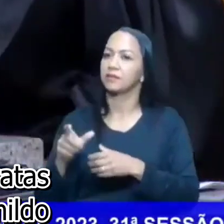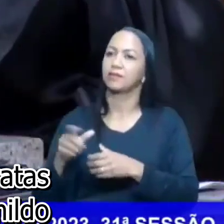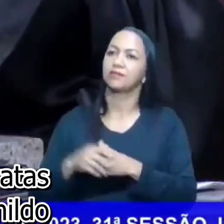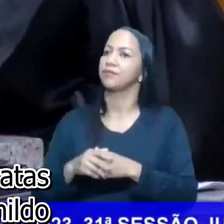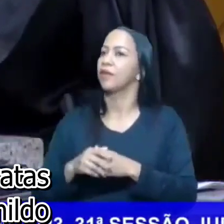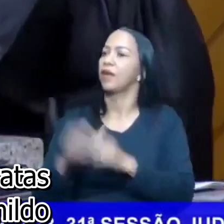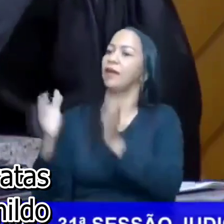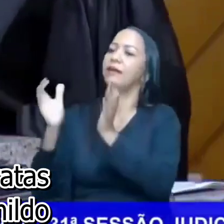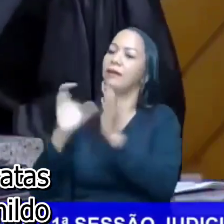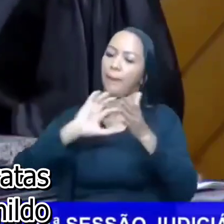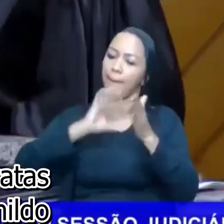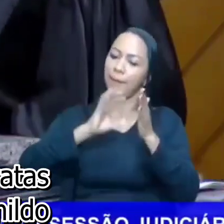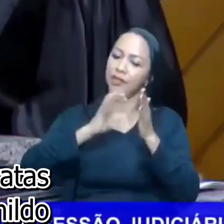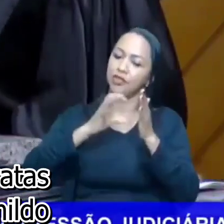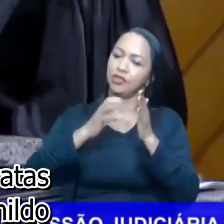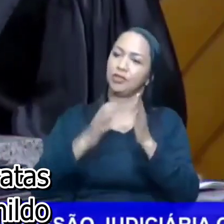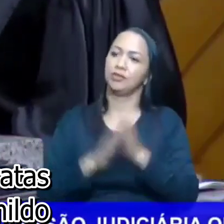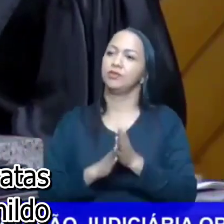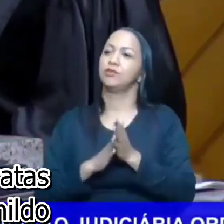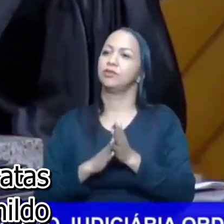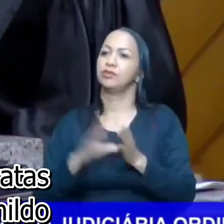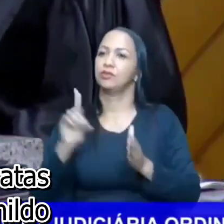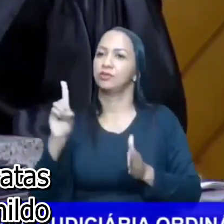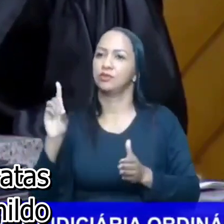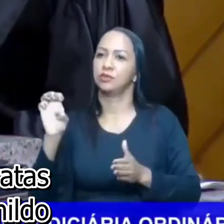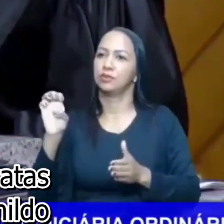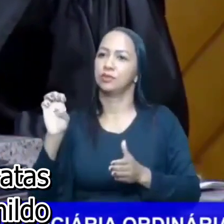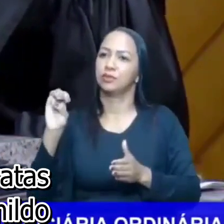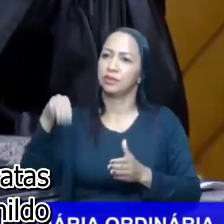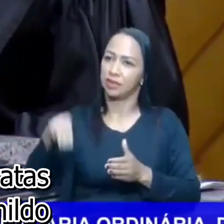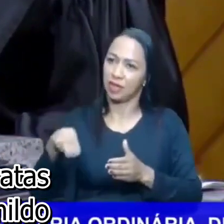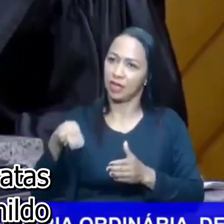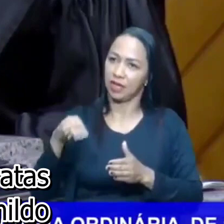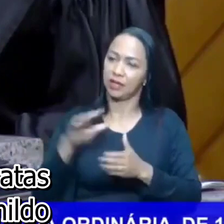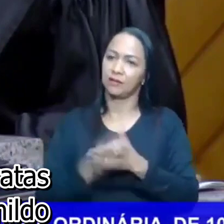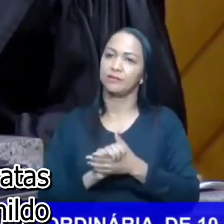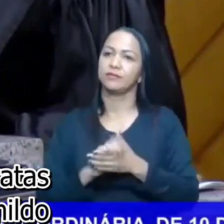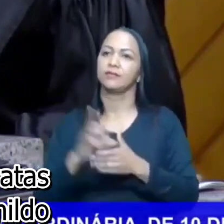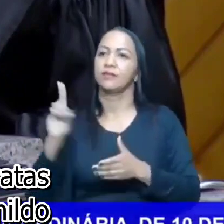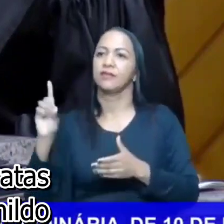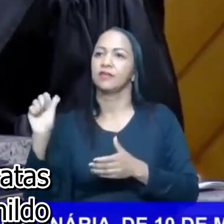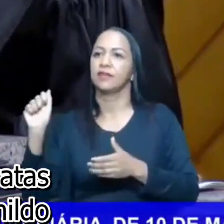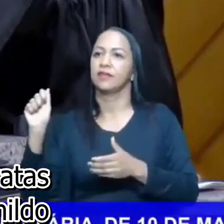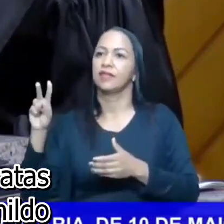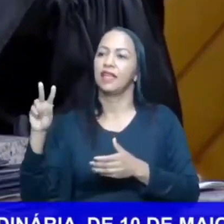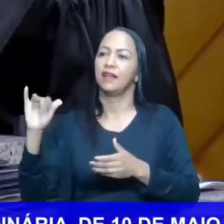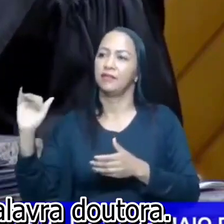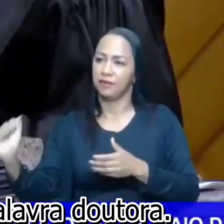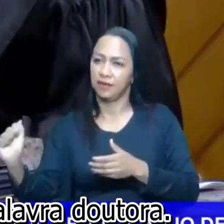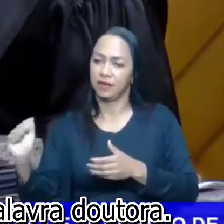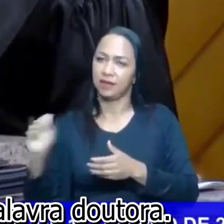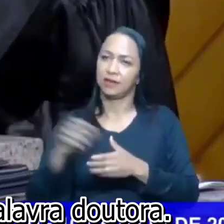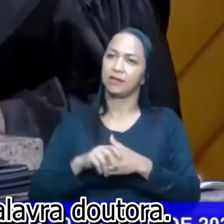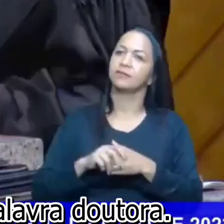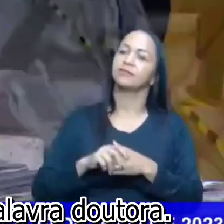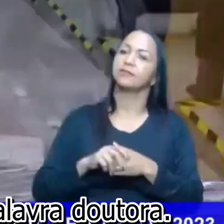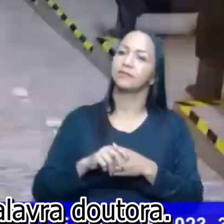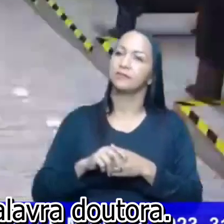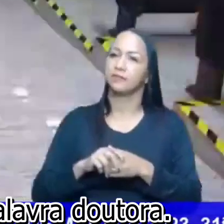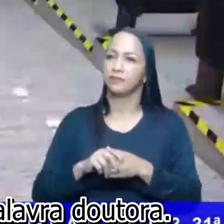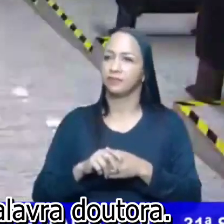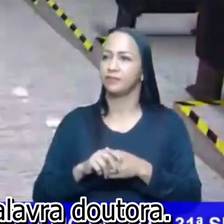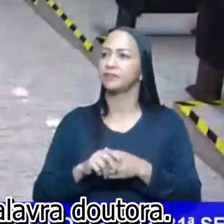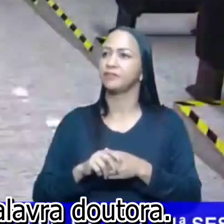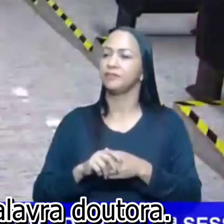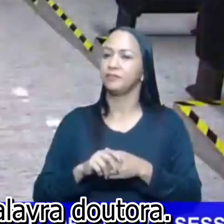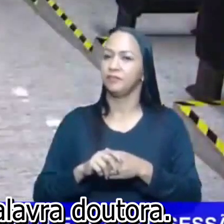Partido Democratas. E Davi Samuel Columbi Tobelém e Ivanildo de Oliveira da Silva. Vossa Excelência está com a